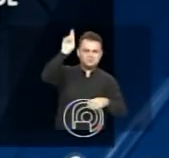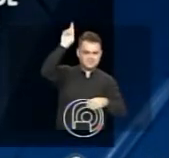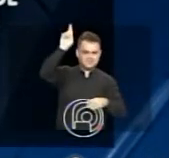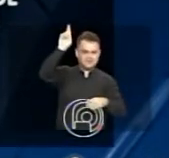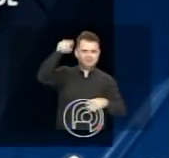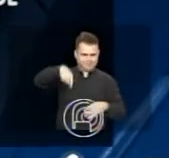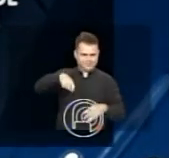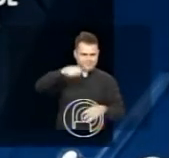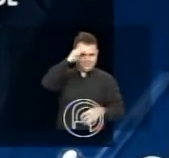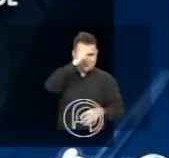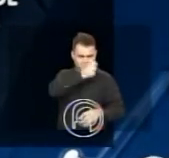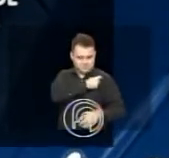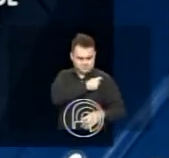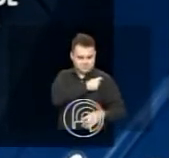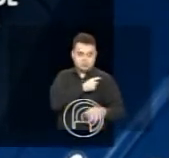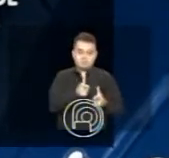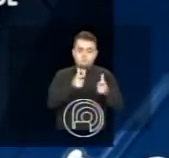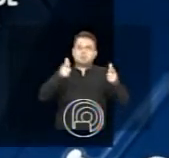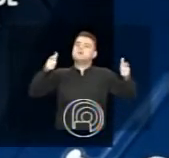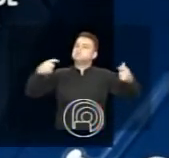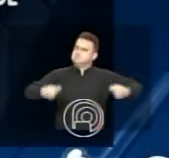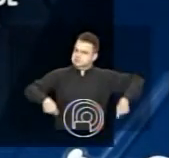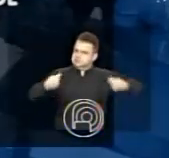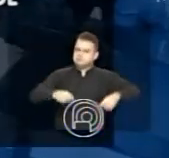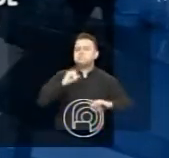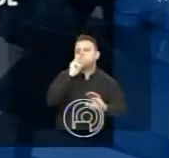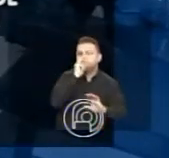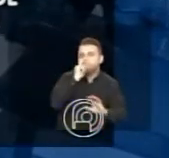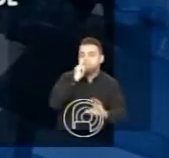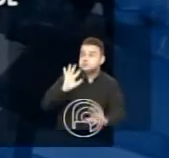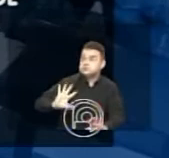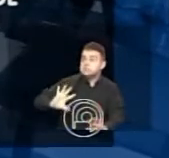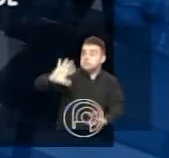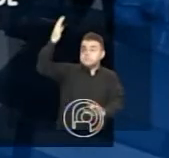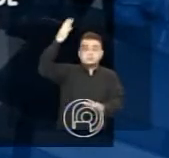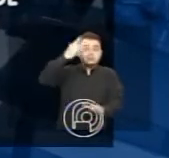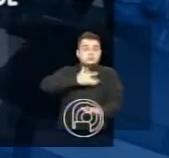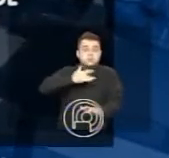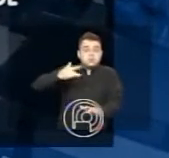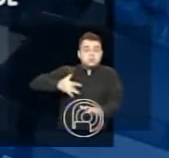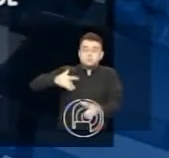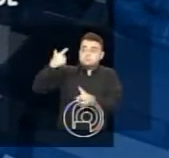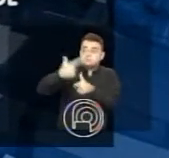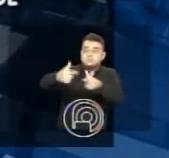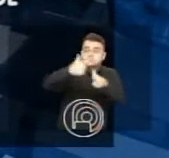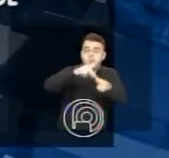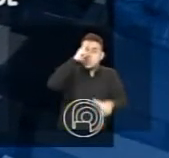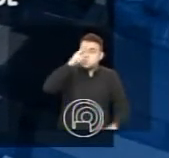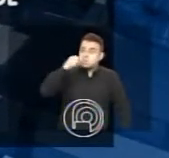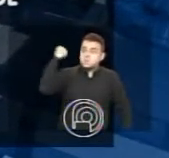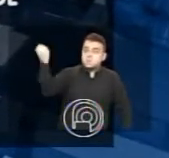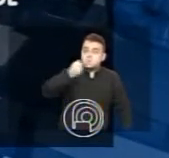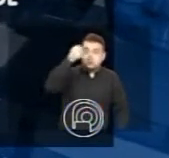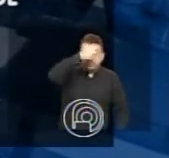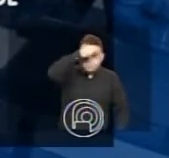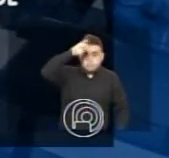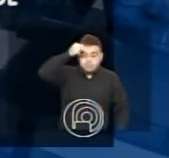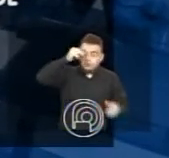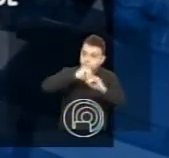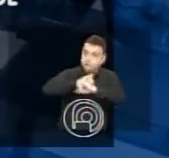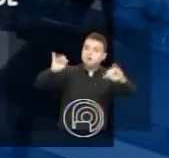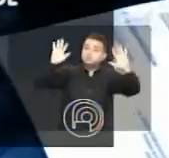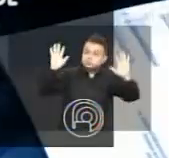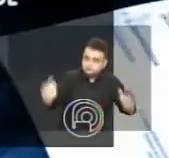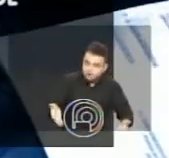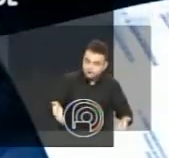transporte público coletivo. A proposta é para que em situações de emergência ou calamidade pública em saúde decretadas pelo município,